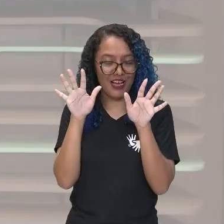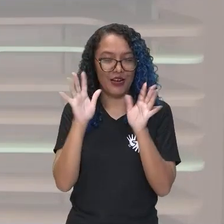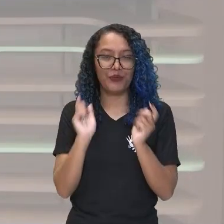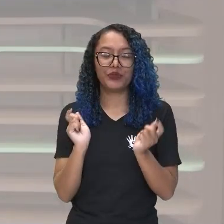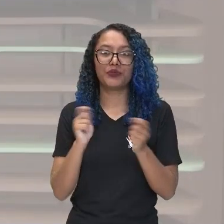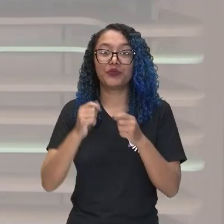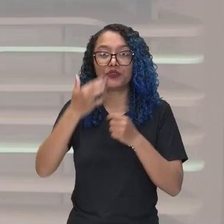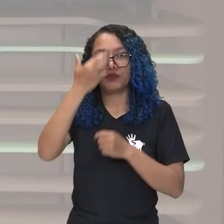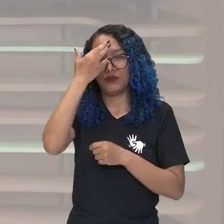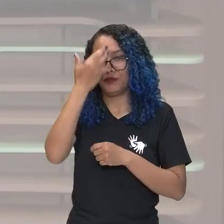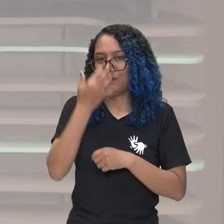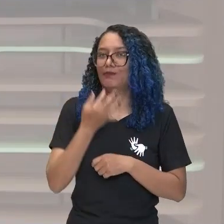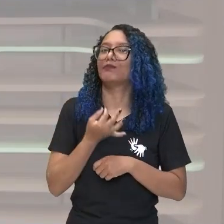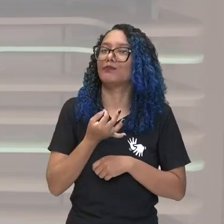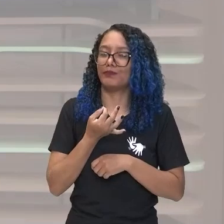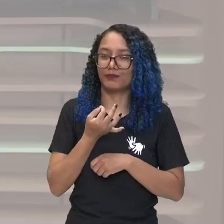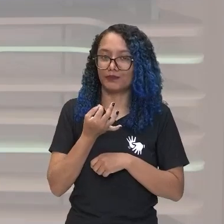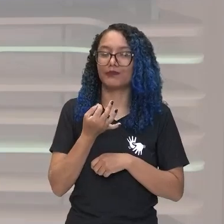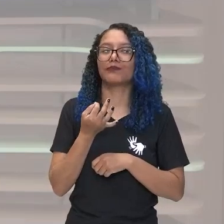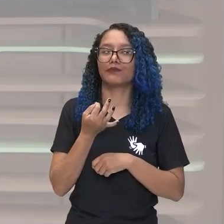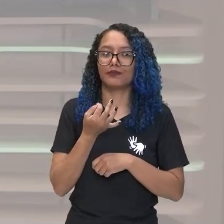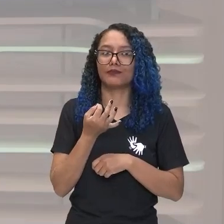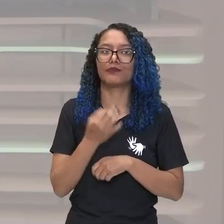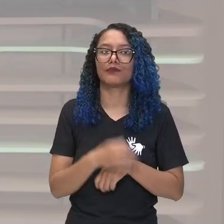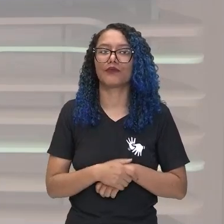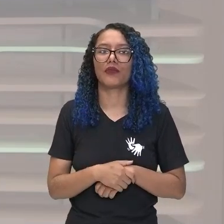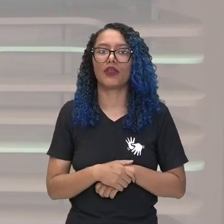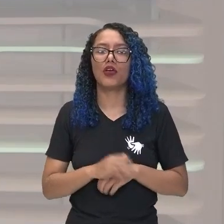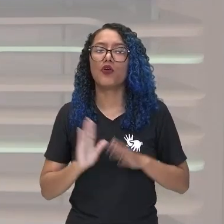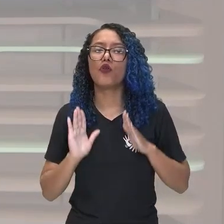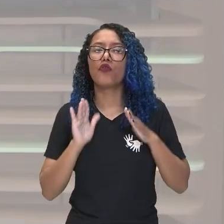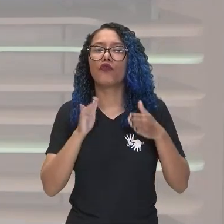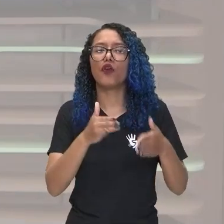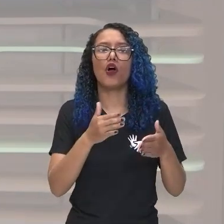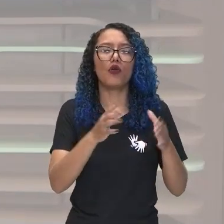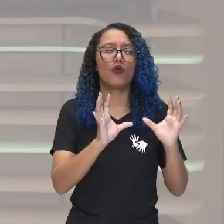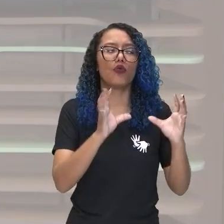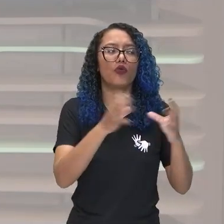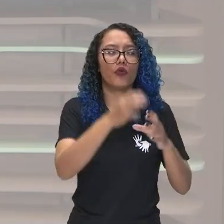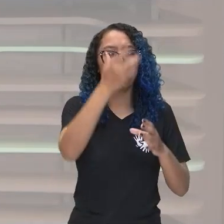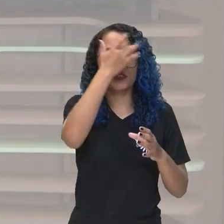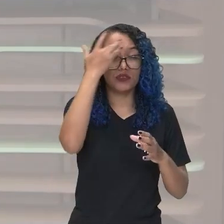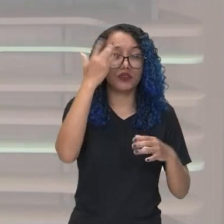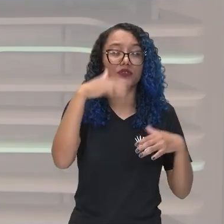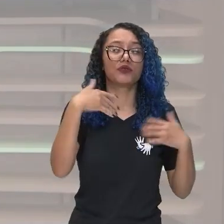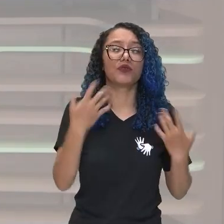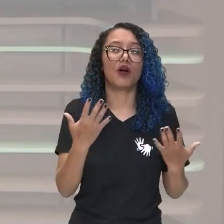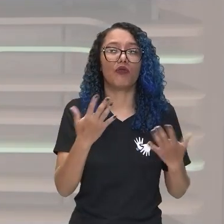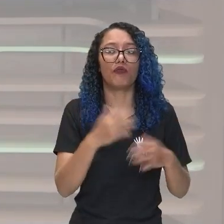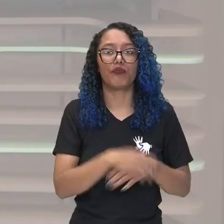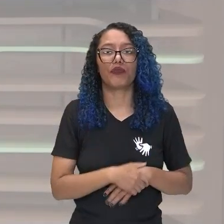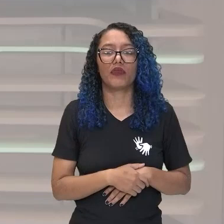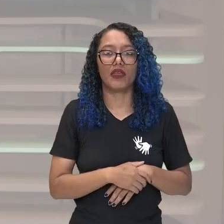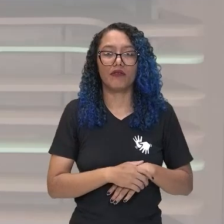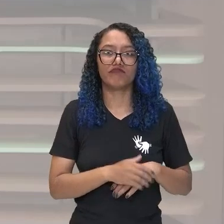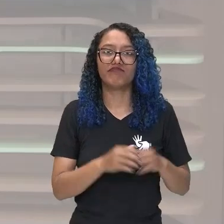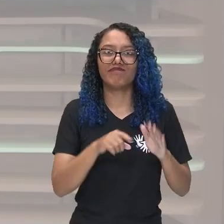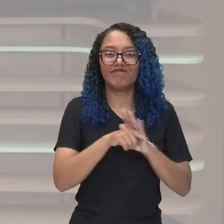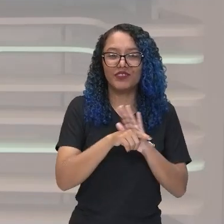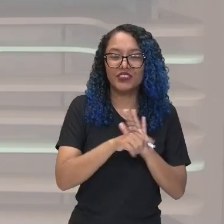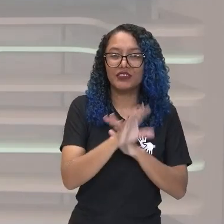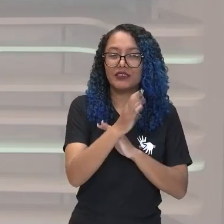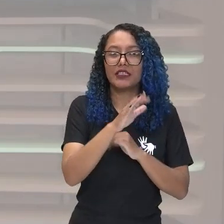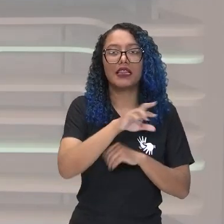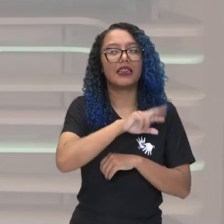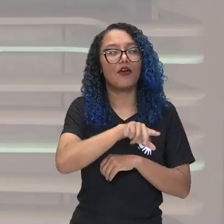possa compreender. Né? Para quê? Para pessoas que não são especialistas na área, não conhecem, não são cientistas, mas têm a